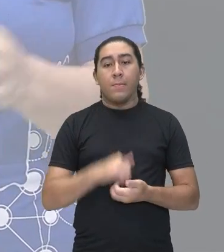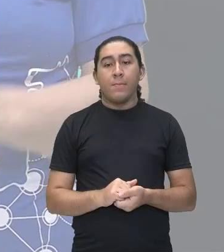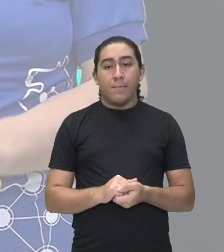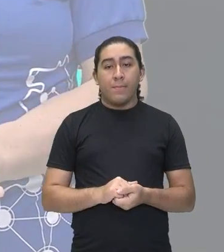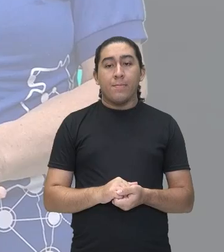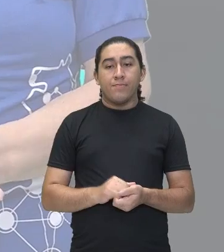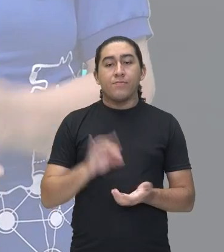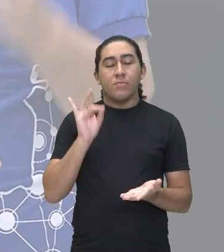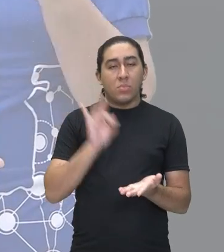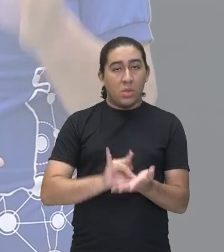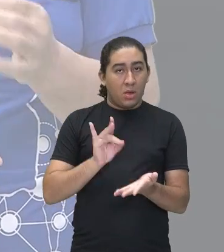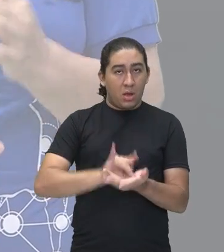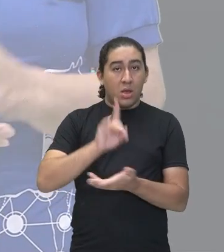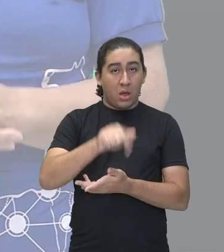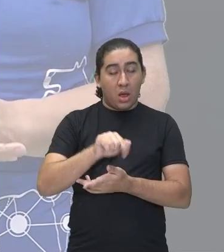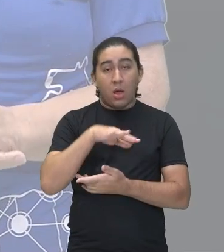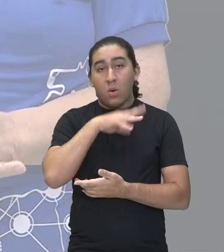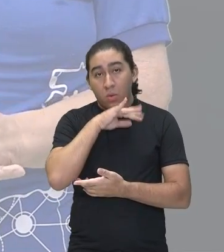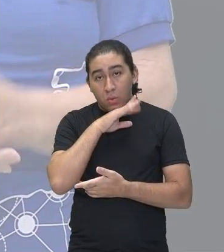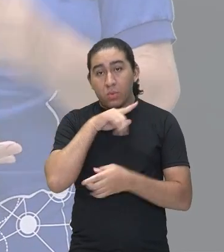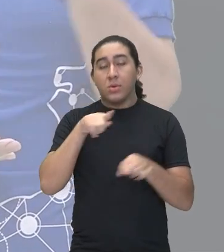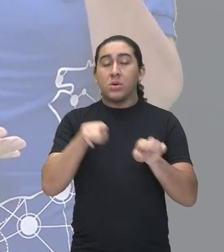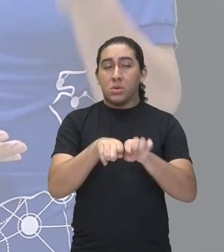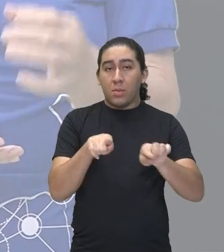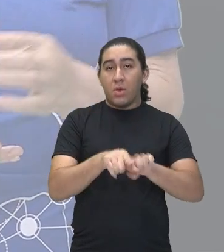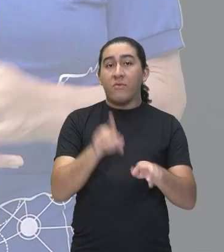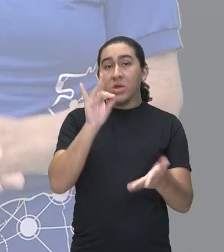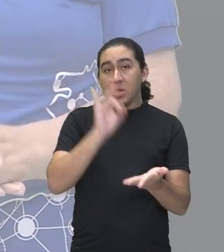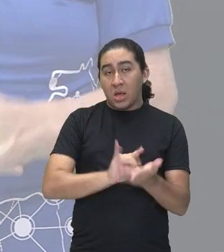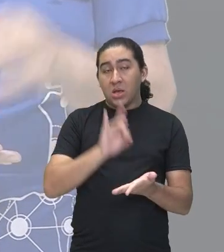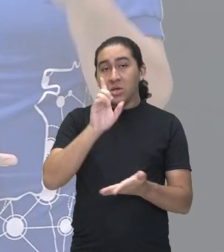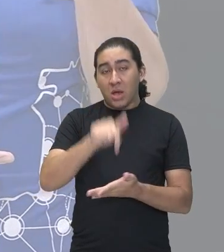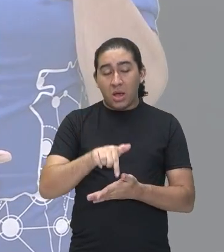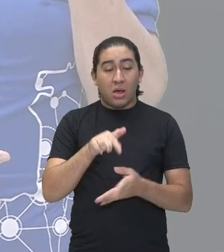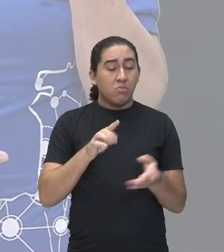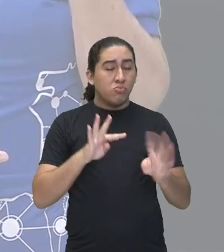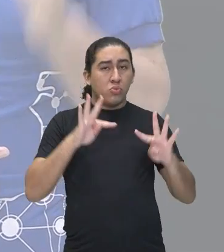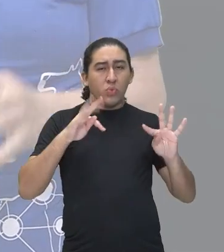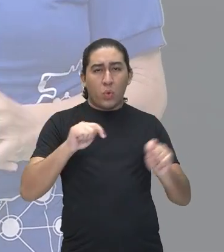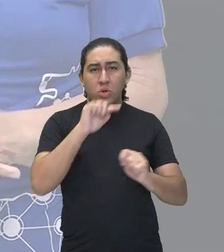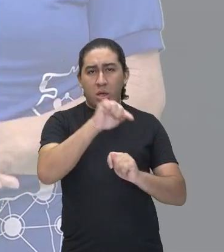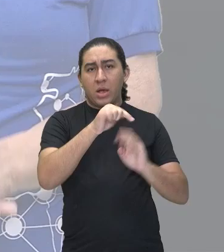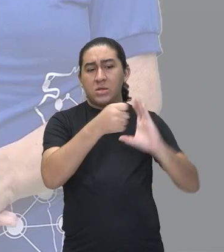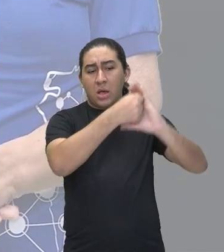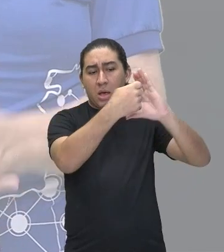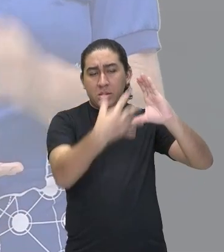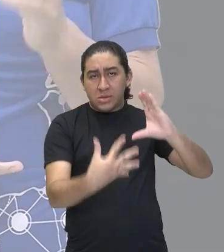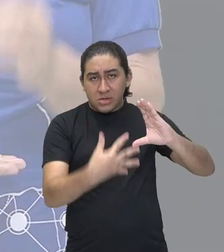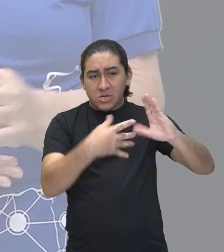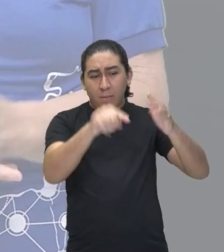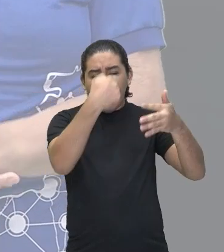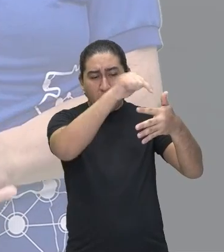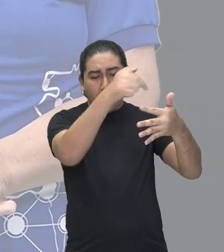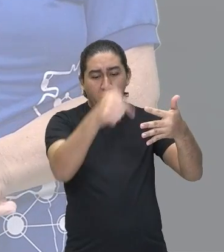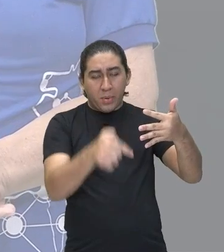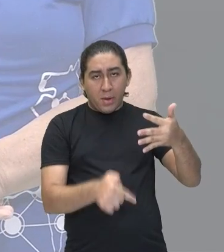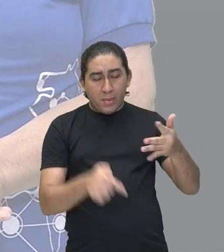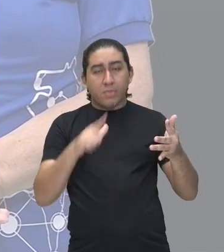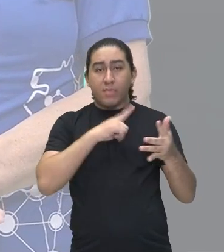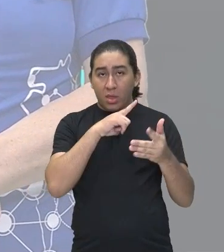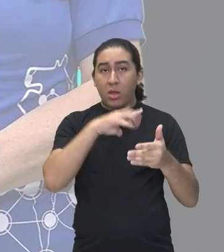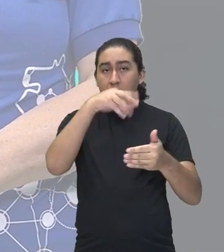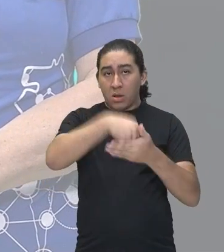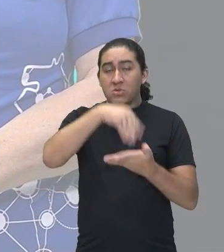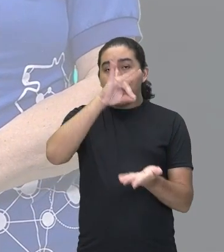foi perverso, ele realmente foi nepotista, ele foi incoerente, ele foi injusto, ele